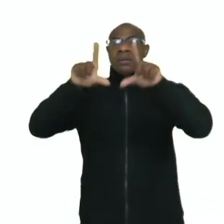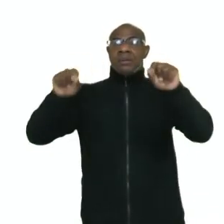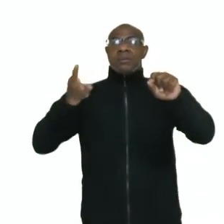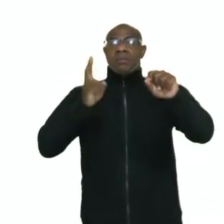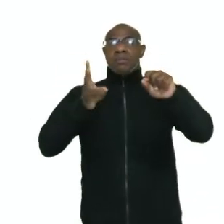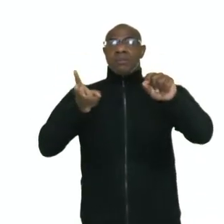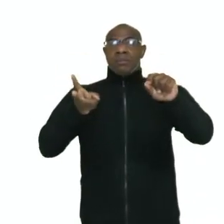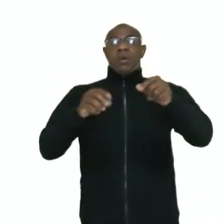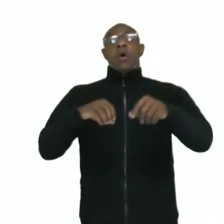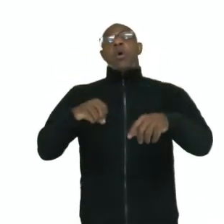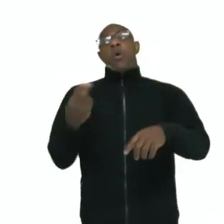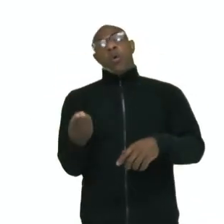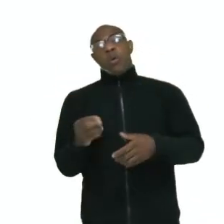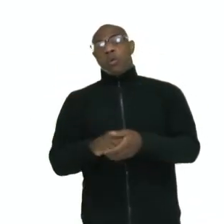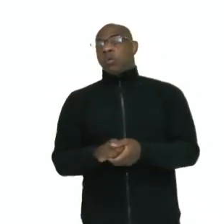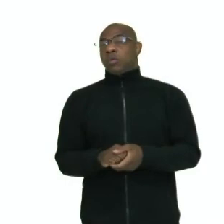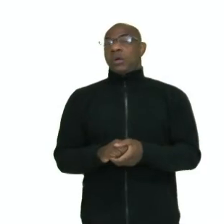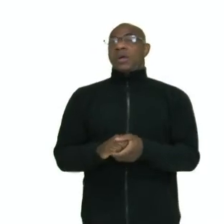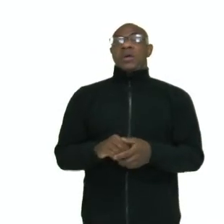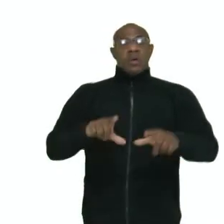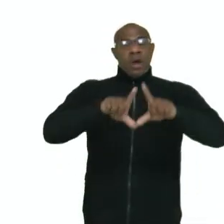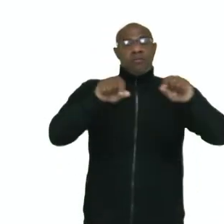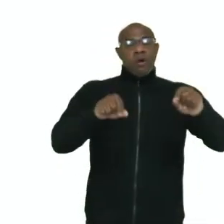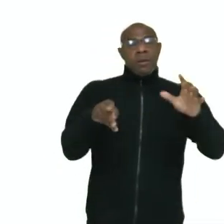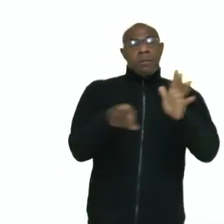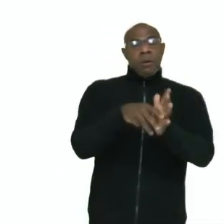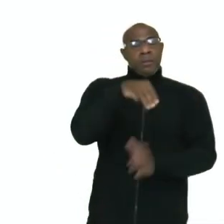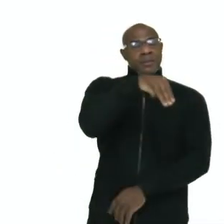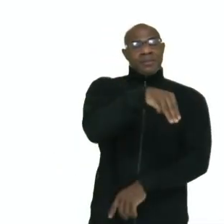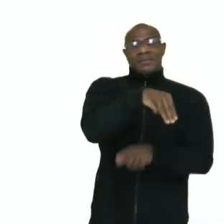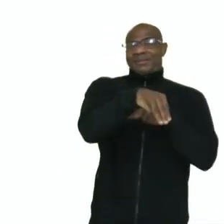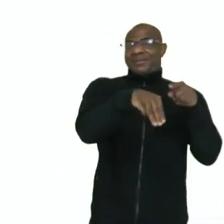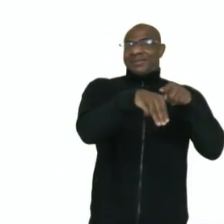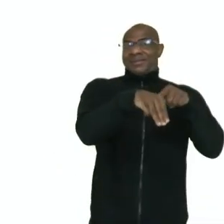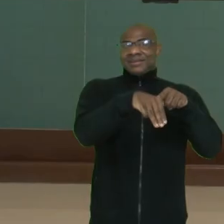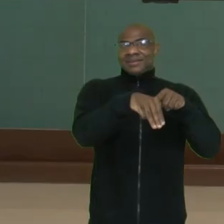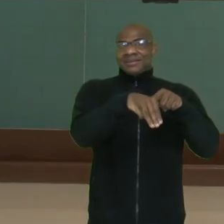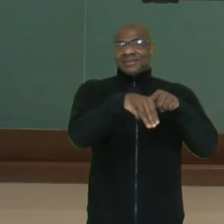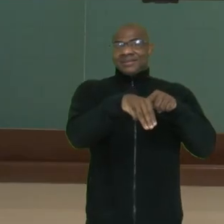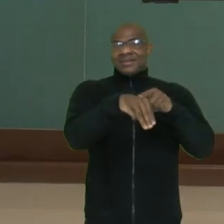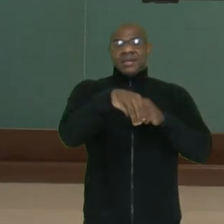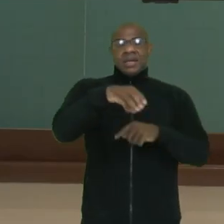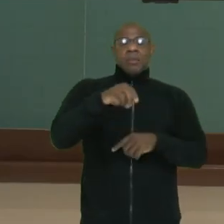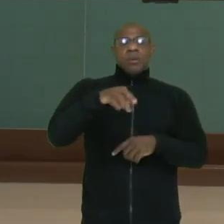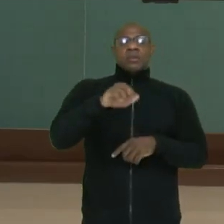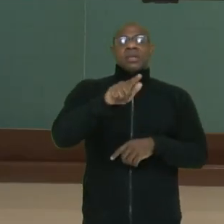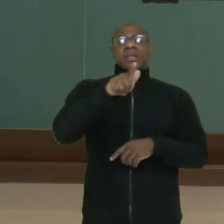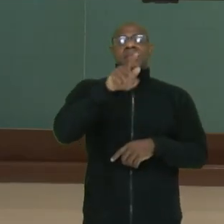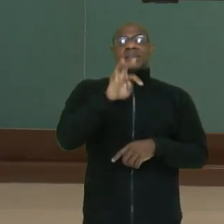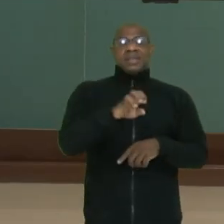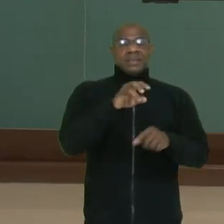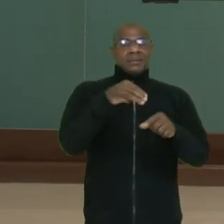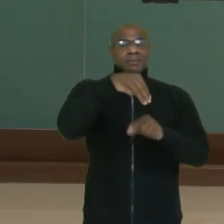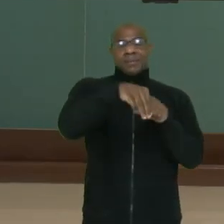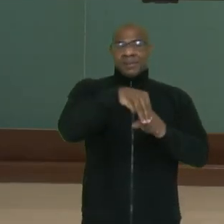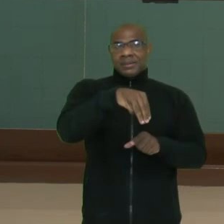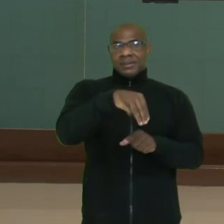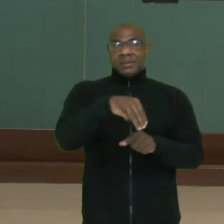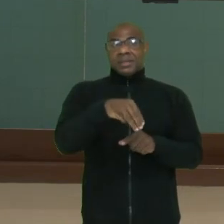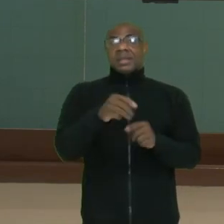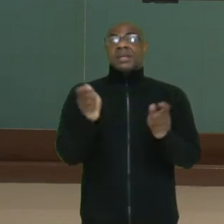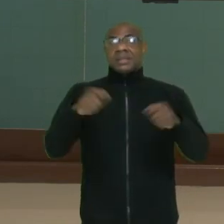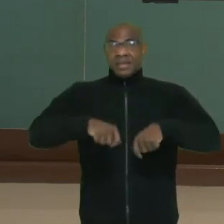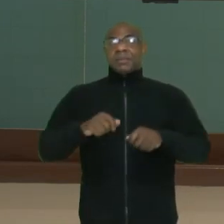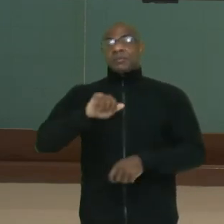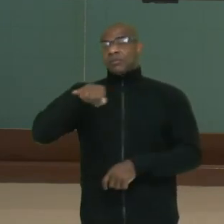ou com a fórmula do montante, montante igual capital mais juro. Tenho capital, tenho montante, eu consigo determinar o juro. E daí